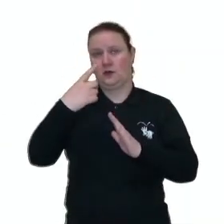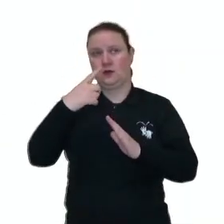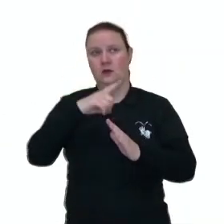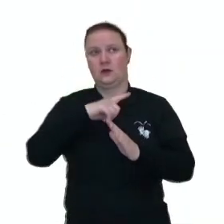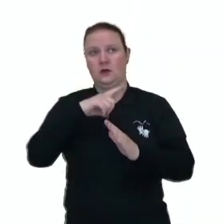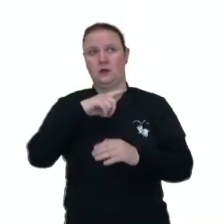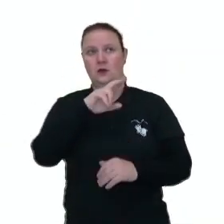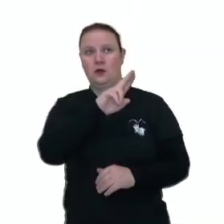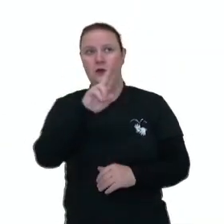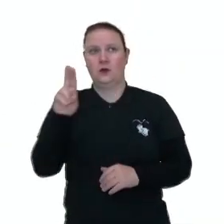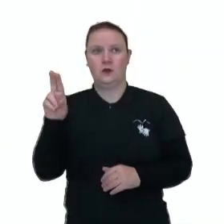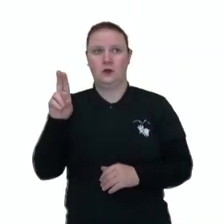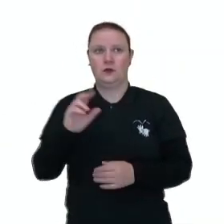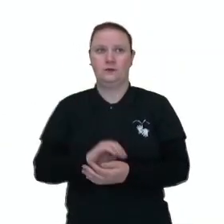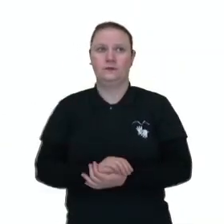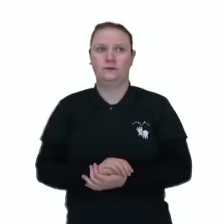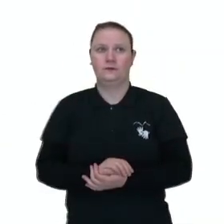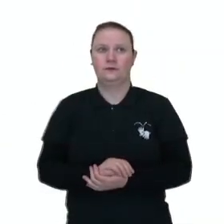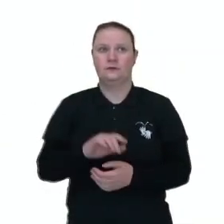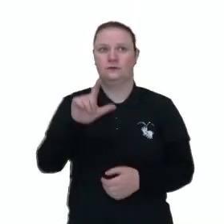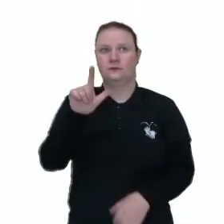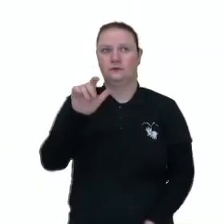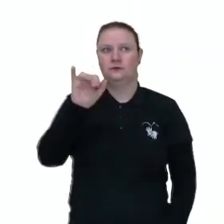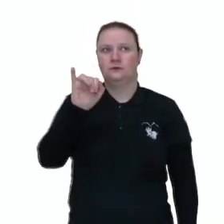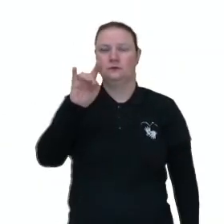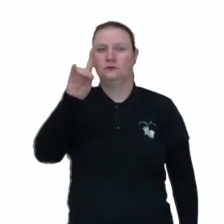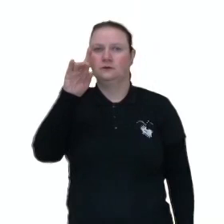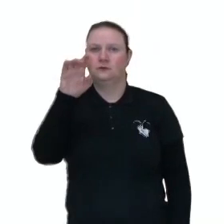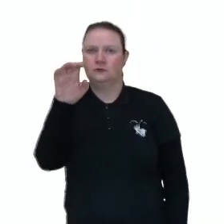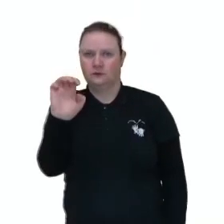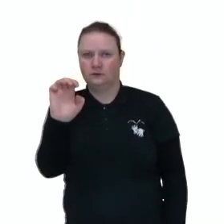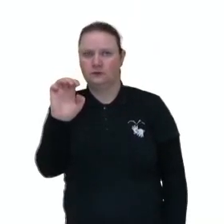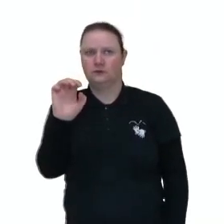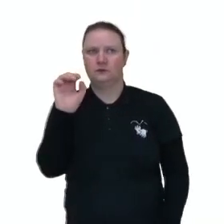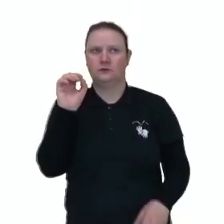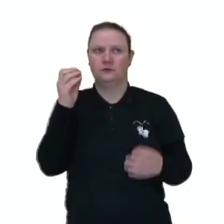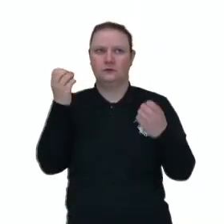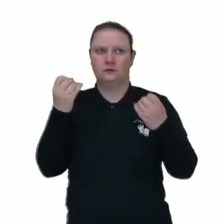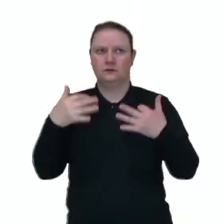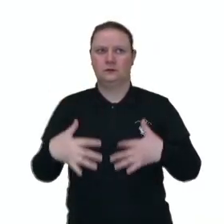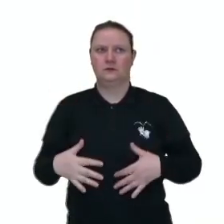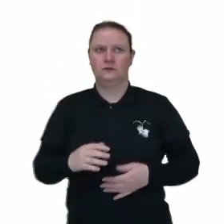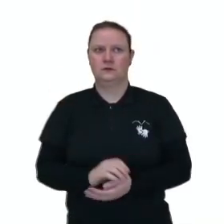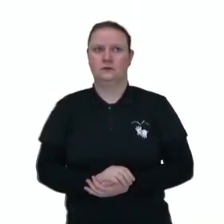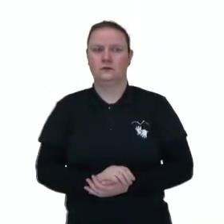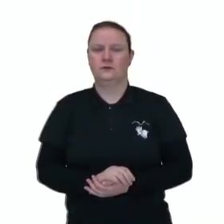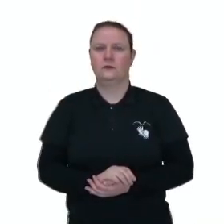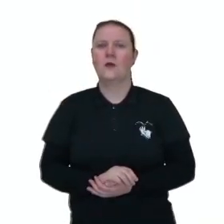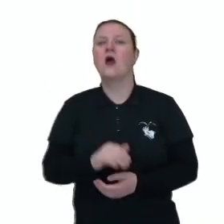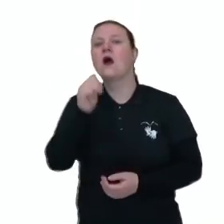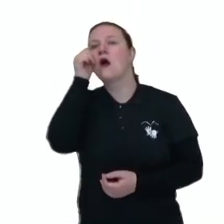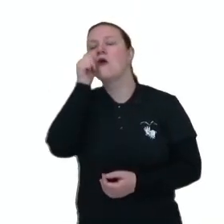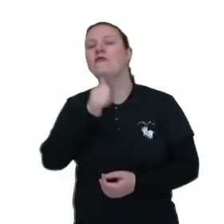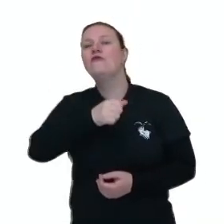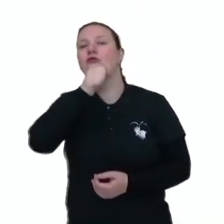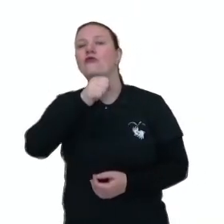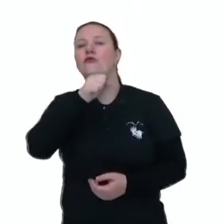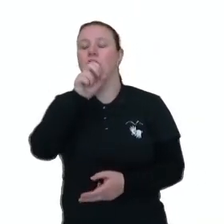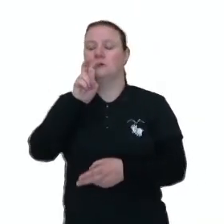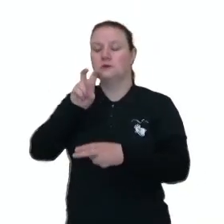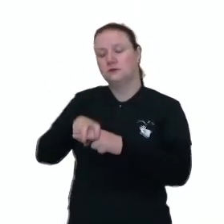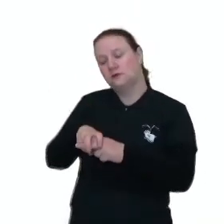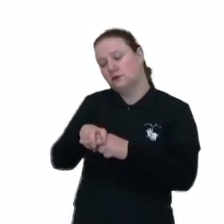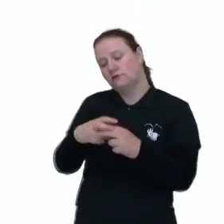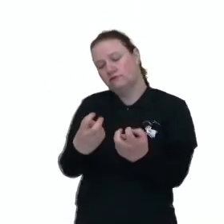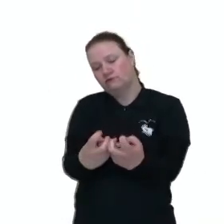nós vamos chamá-lo de lead, certo? E o lead é o seguinte. A figura da avó sentada com os